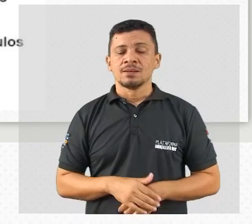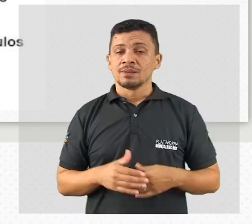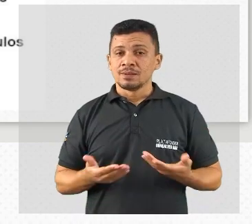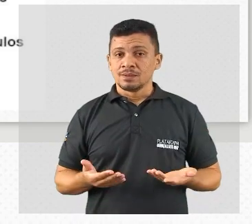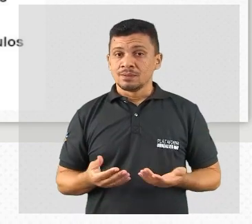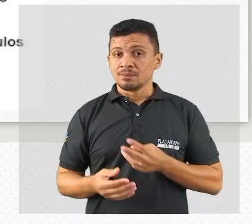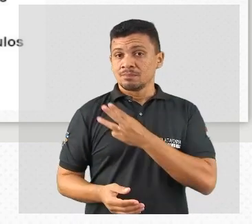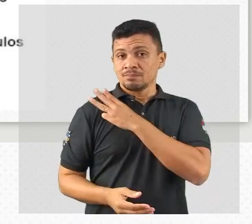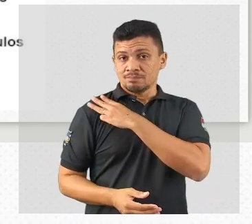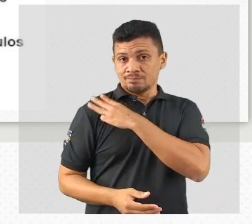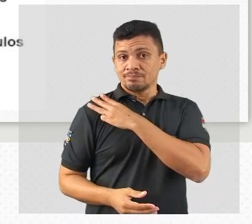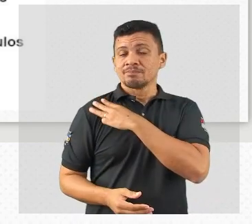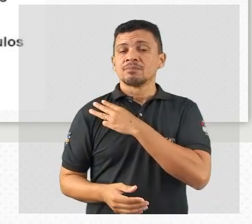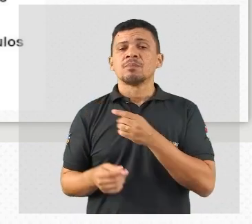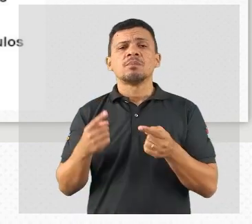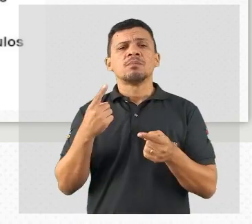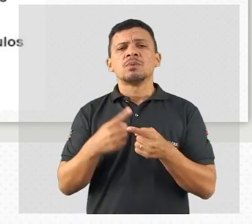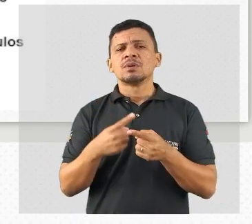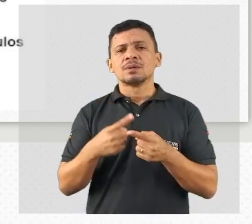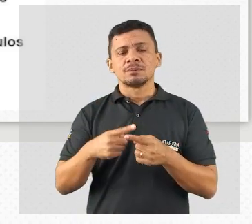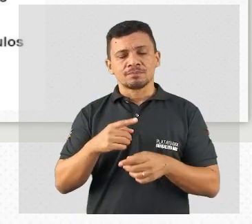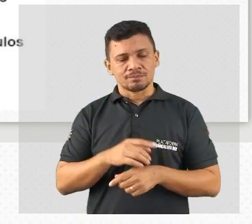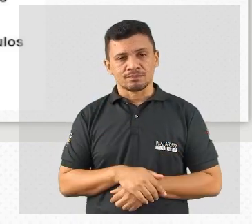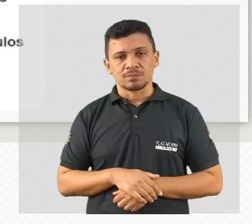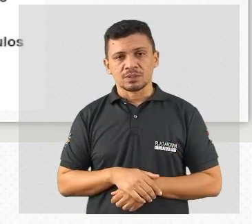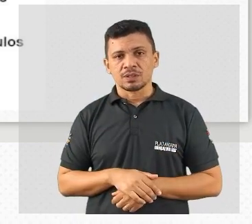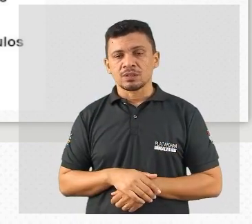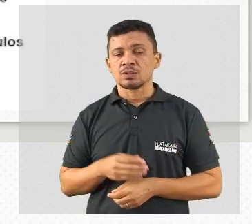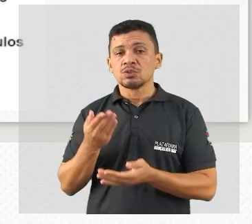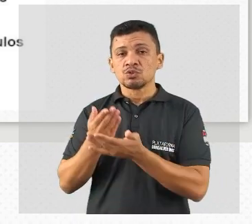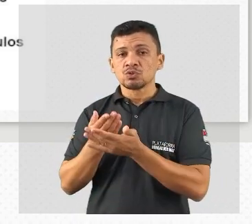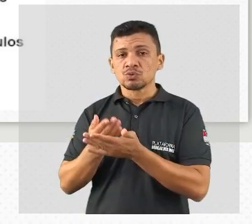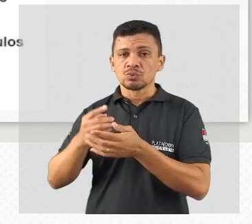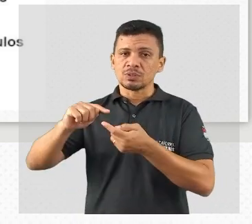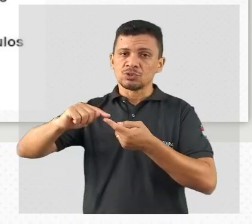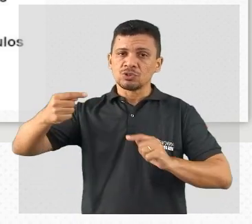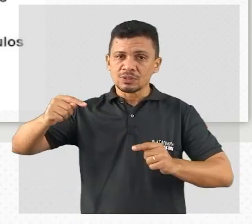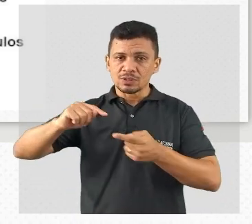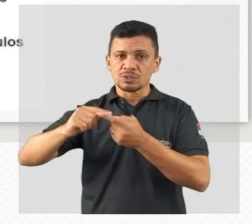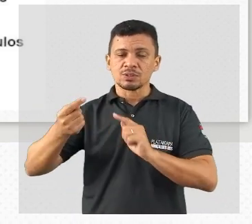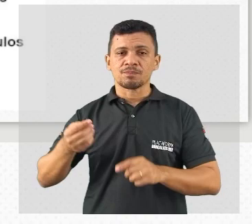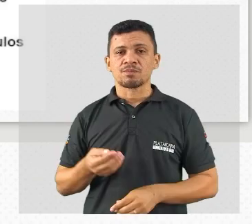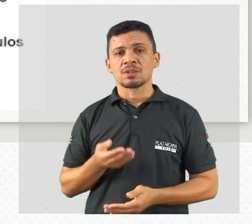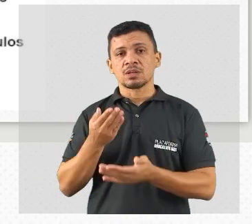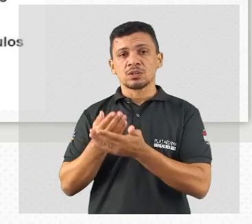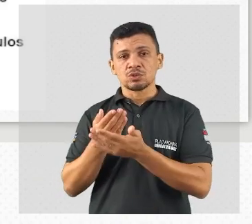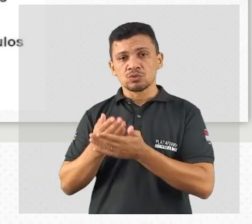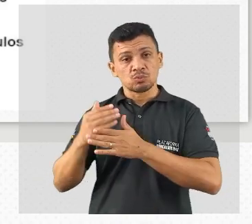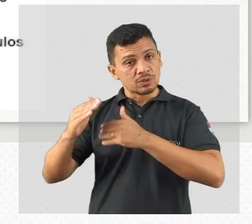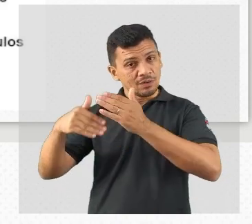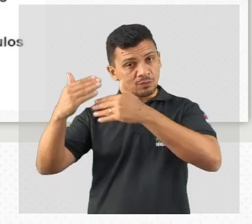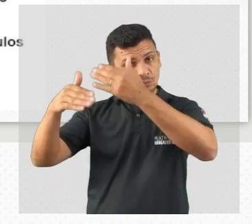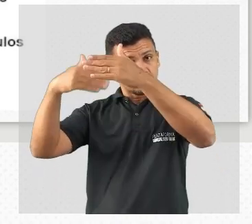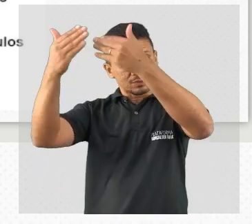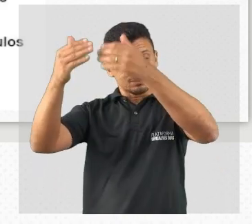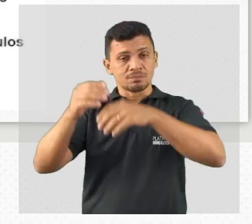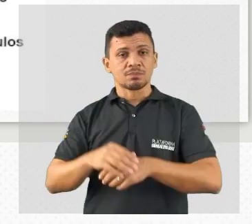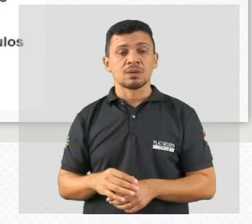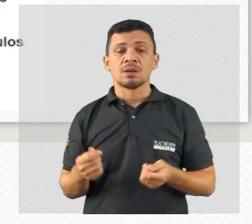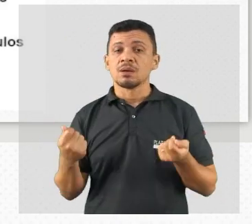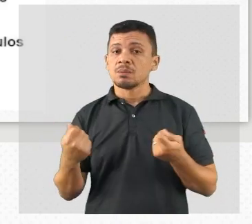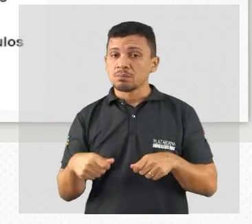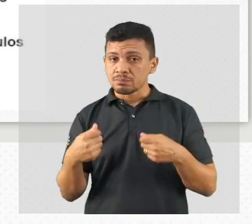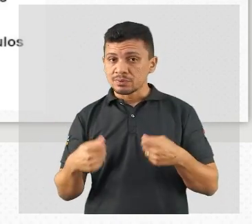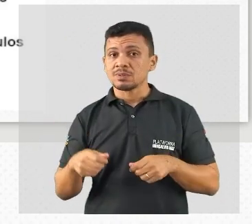tá? Na terceira série. Por quê? Porque a gente vai estudar muito a parte de genética, a gente vai estudar muito a parte de evolução. Então, a gente precisa de